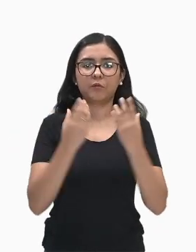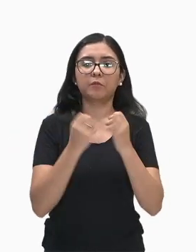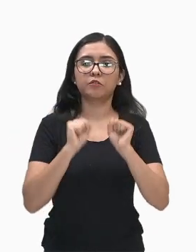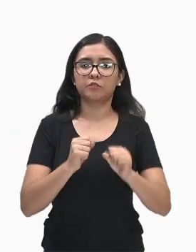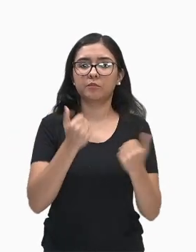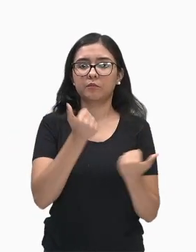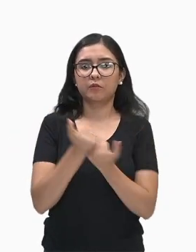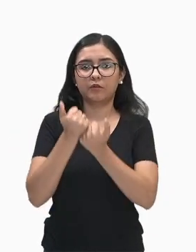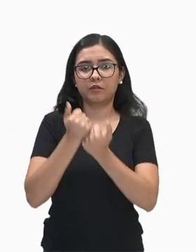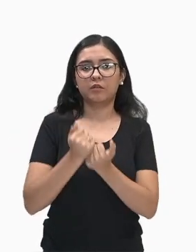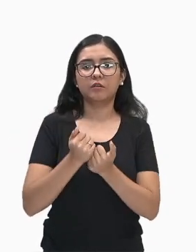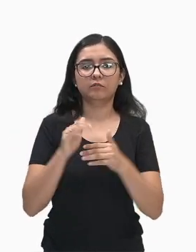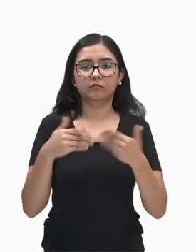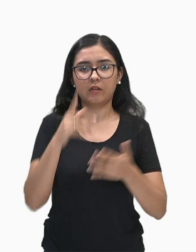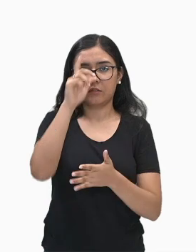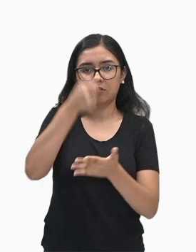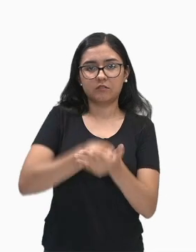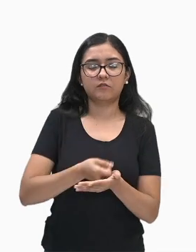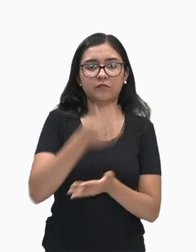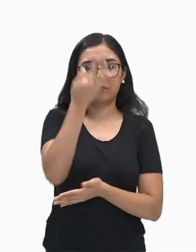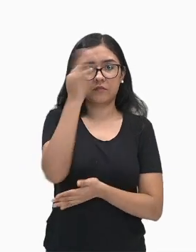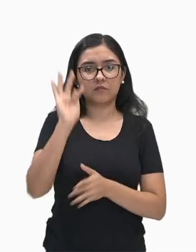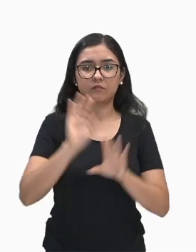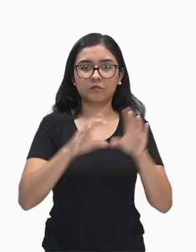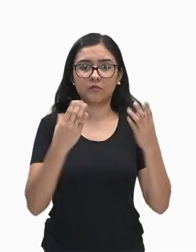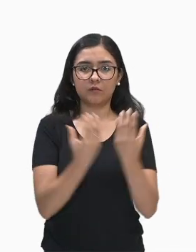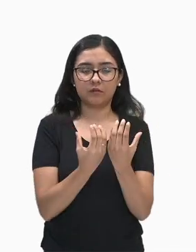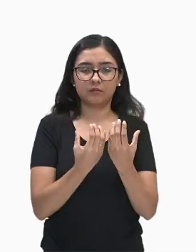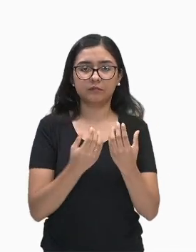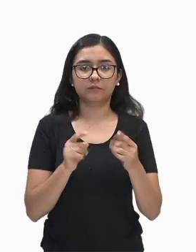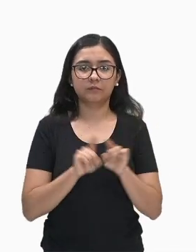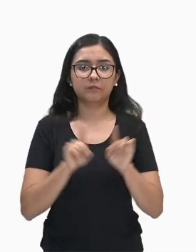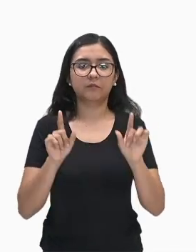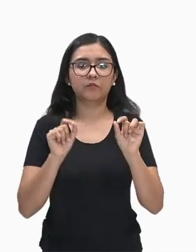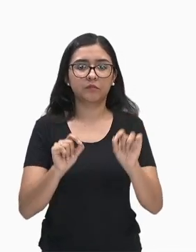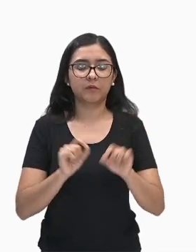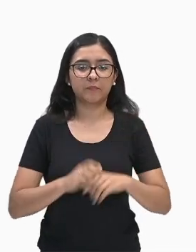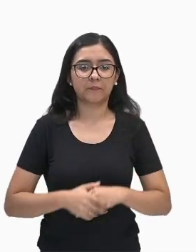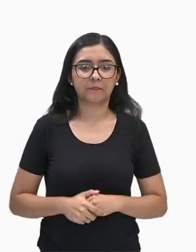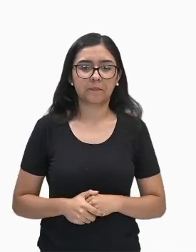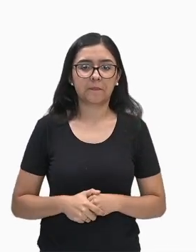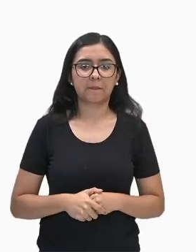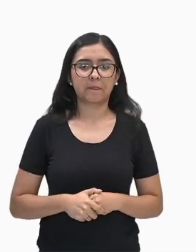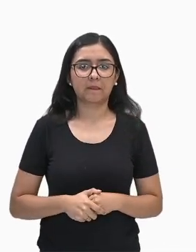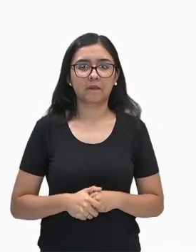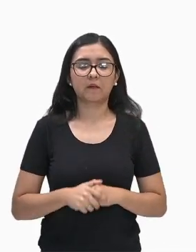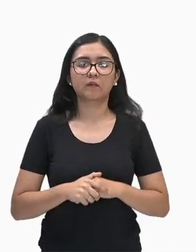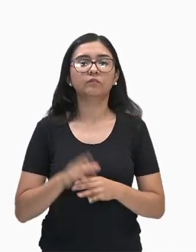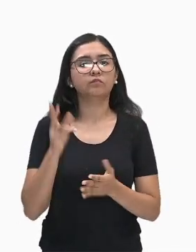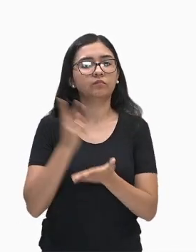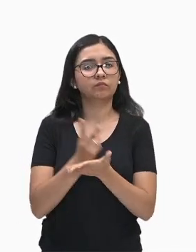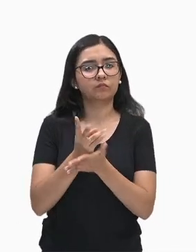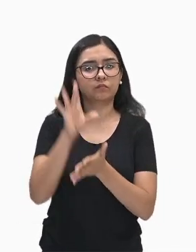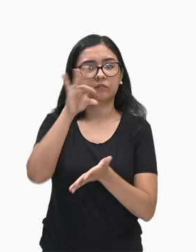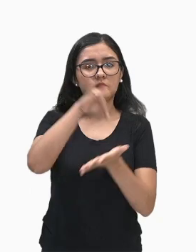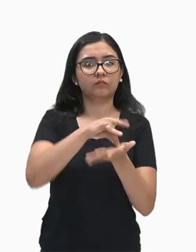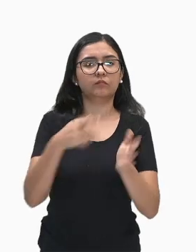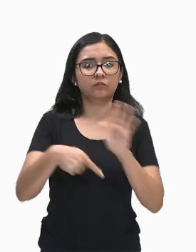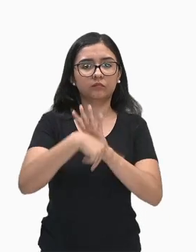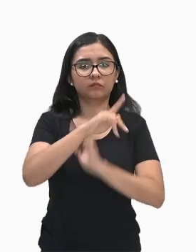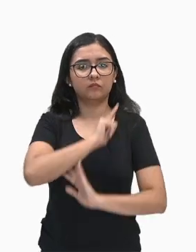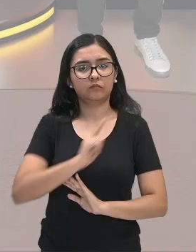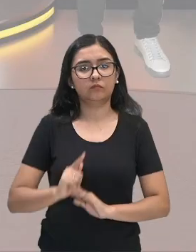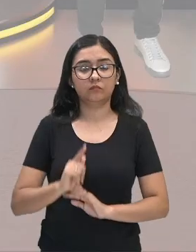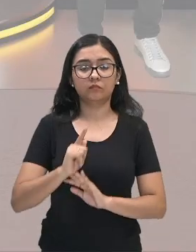decisões francesas no Congresso, ao mesmo tempo que legitimava a permanência do governo